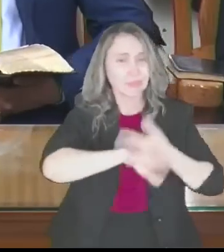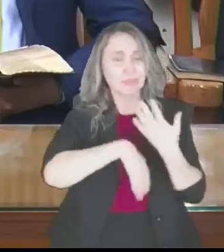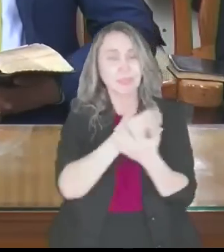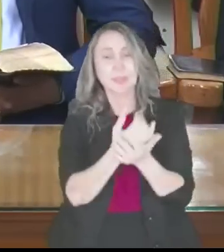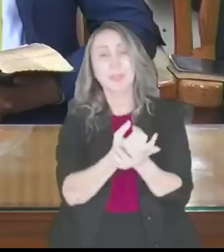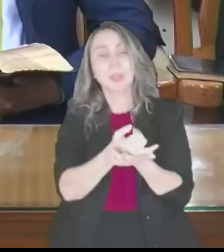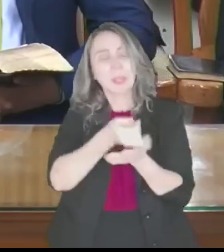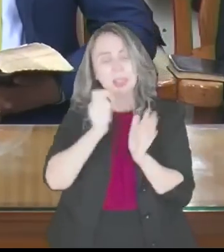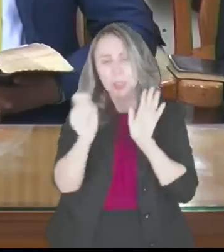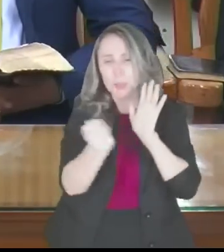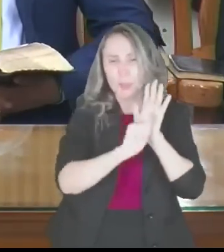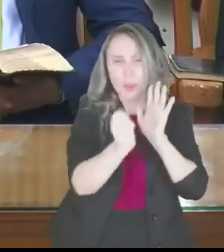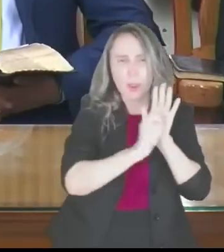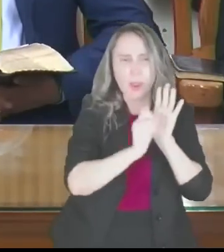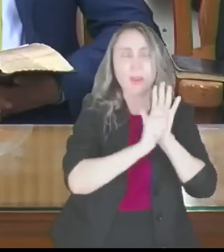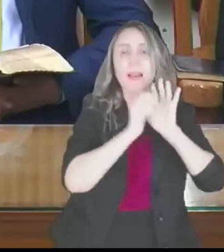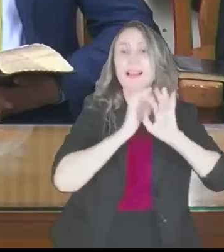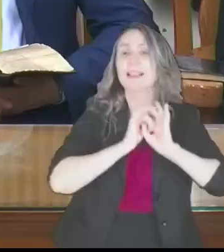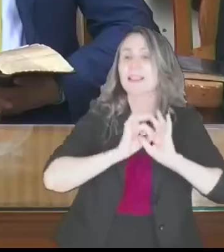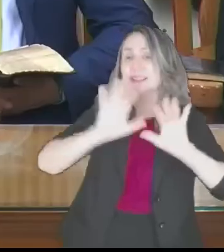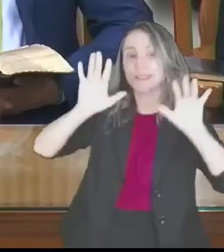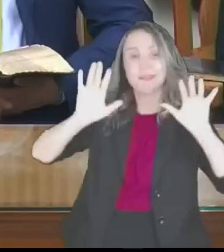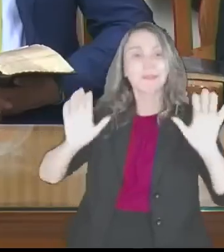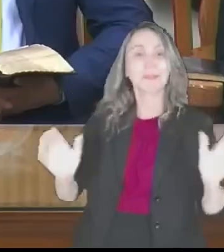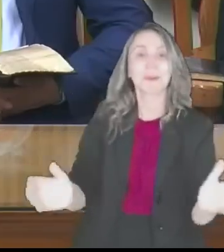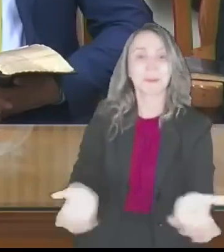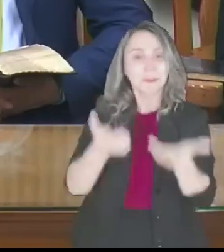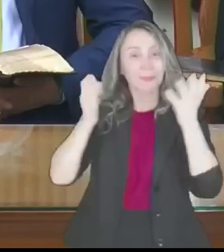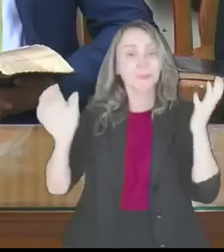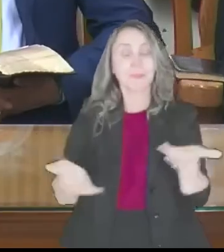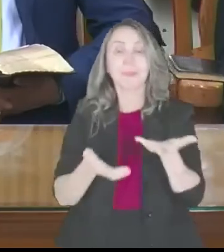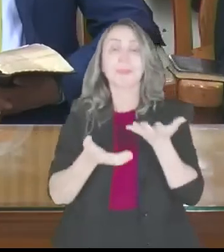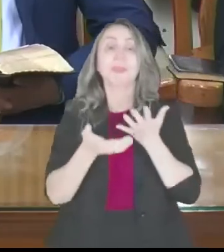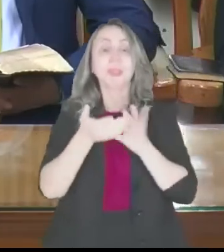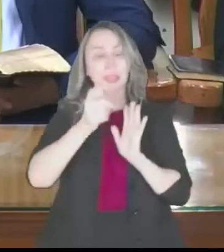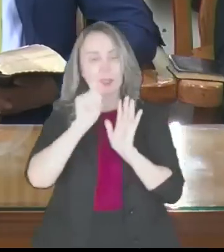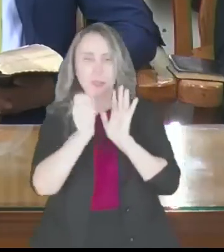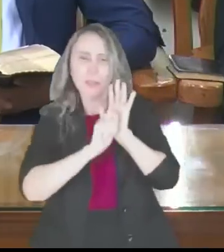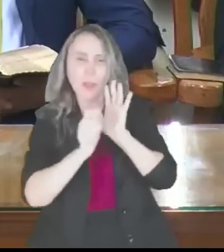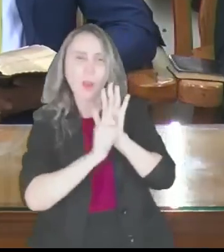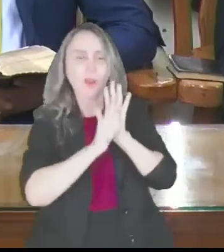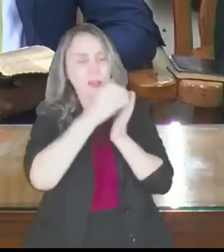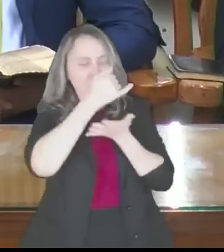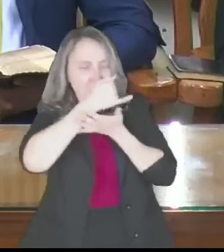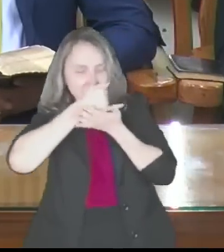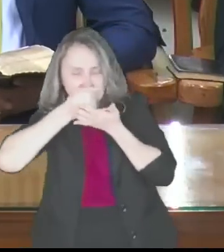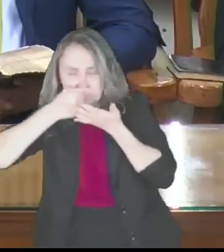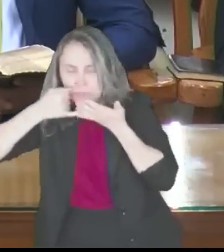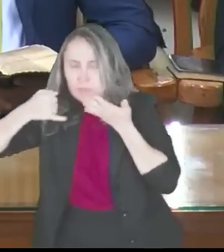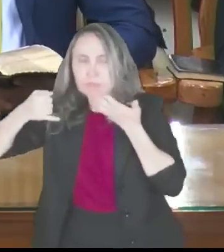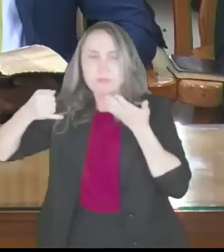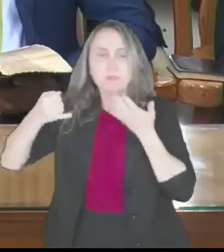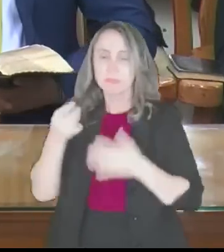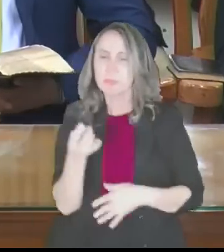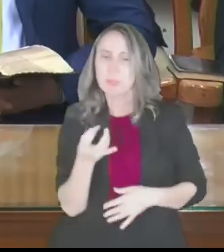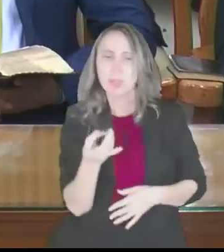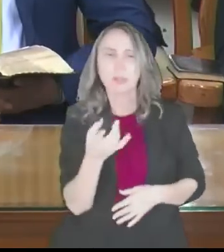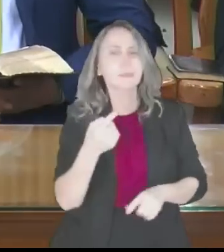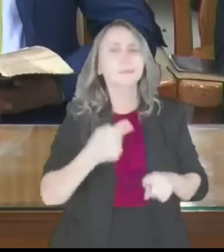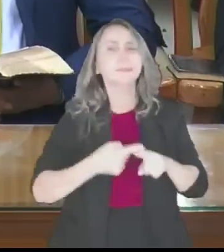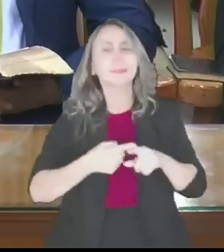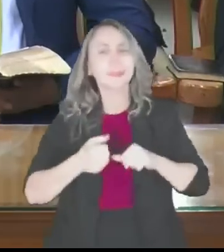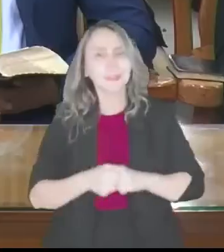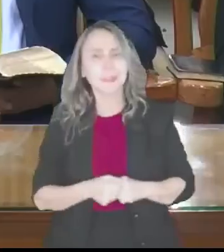drogas, incentivando o uso de drogas. Por quê? Porque eles abandonaram o quê? O mundo